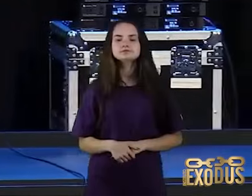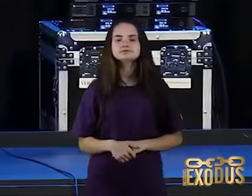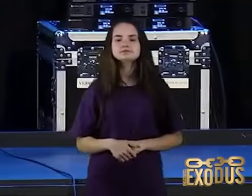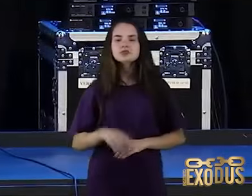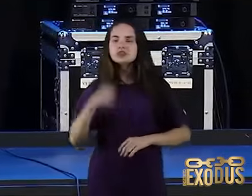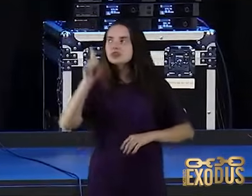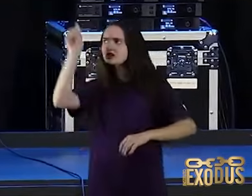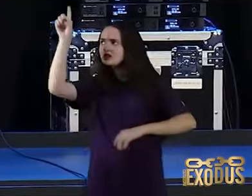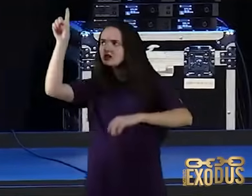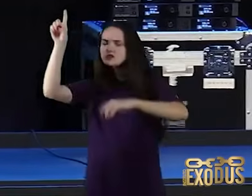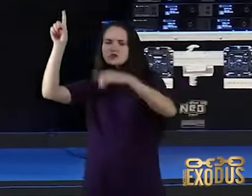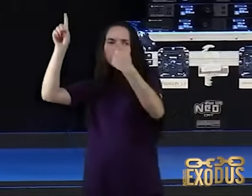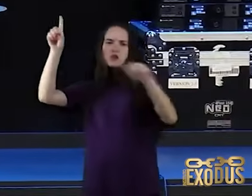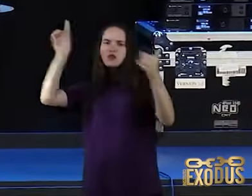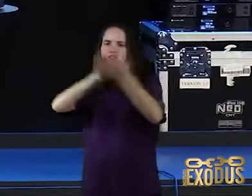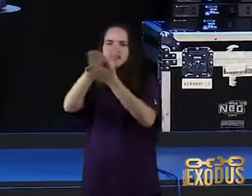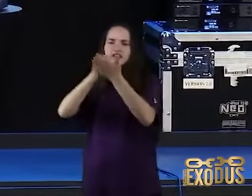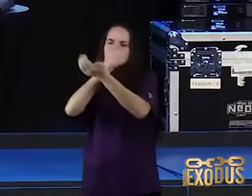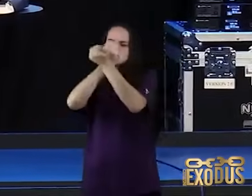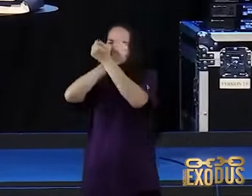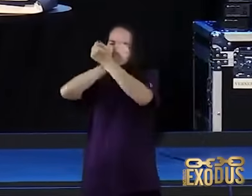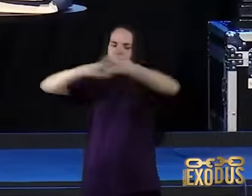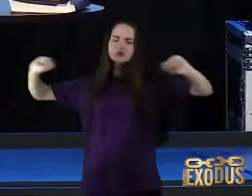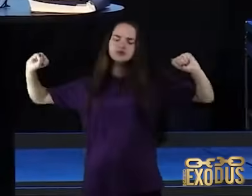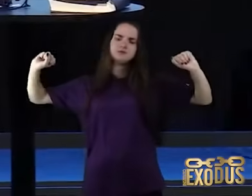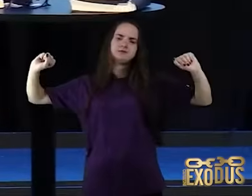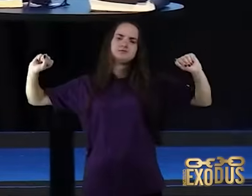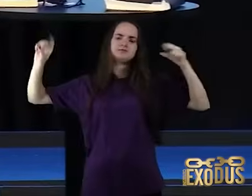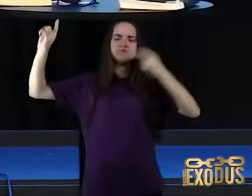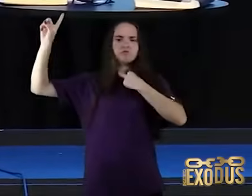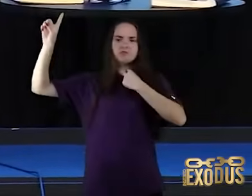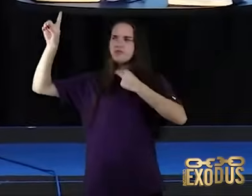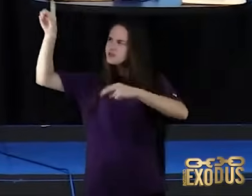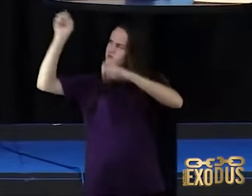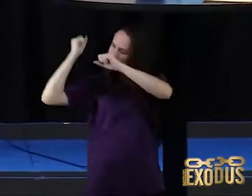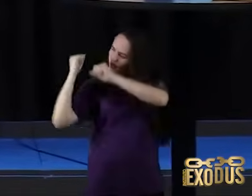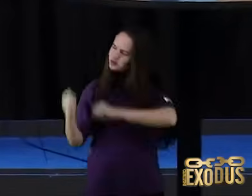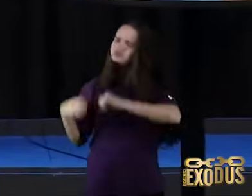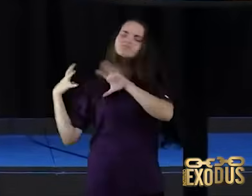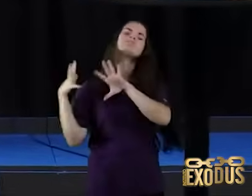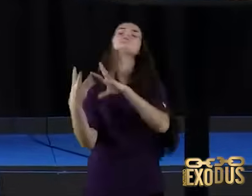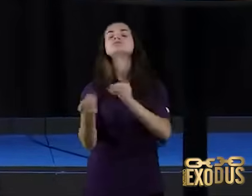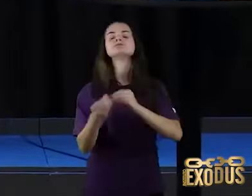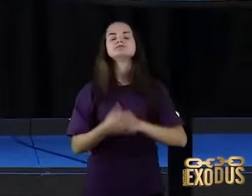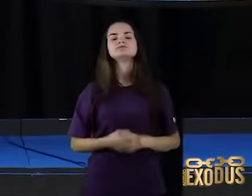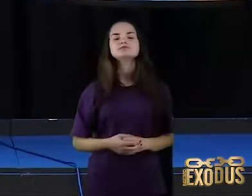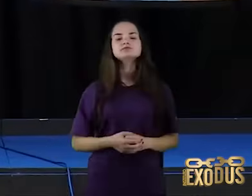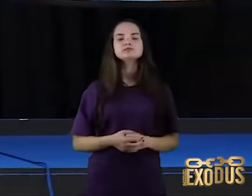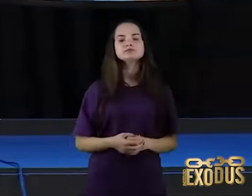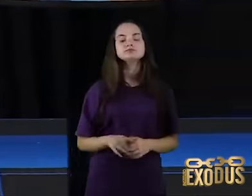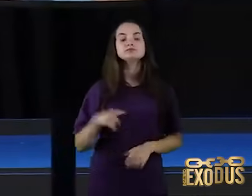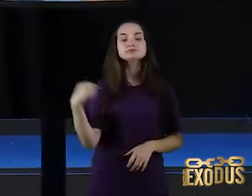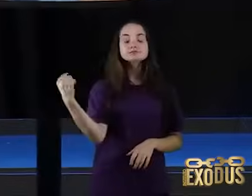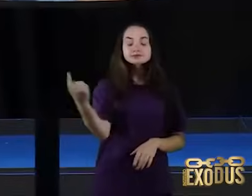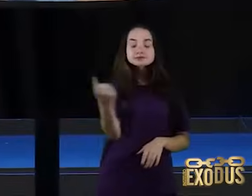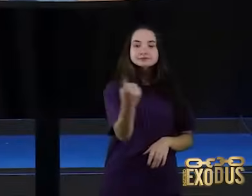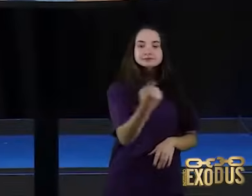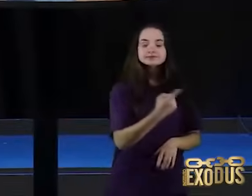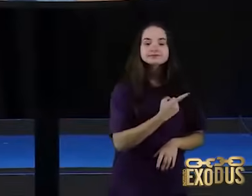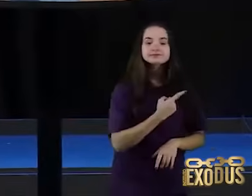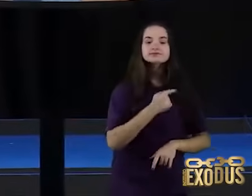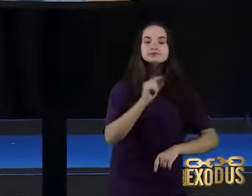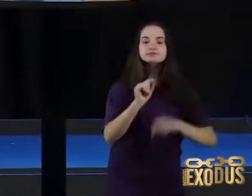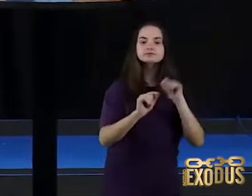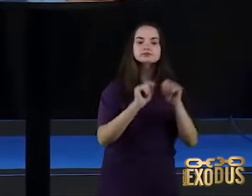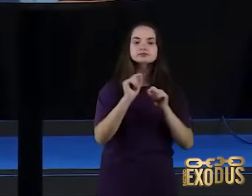eles sabe o que tem dentro de mim sabe o que que tem dentro de vocês sabe do que que a gente é feito gente a